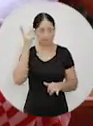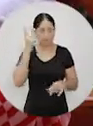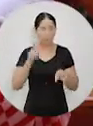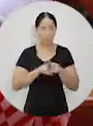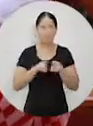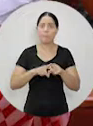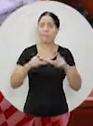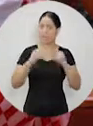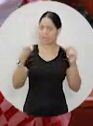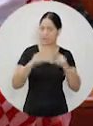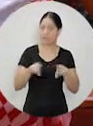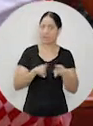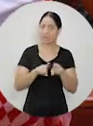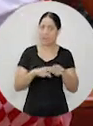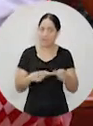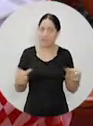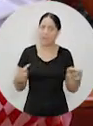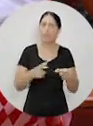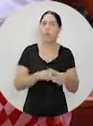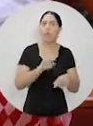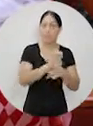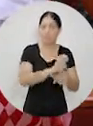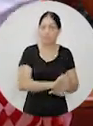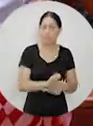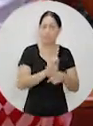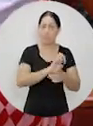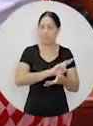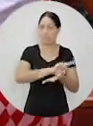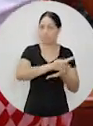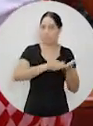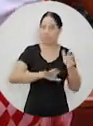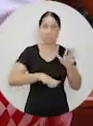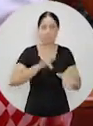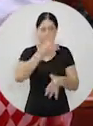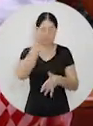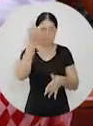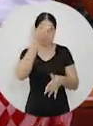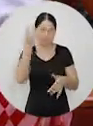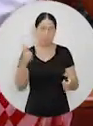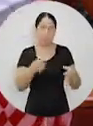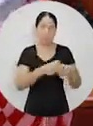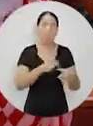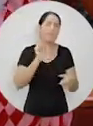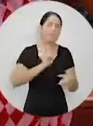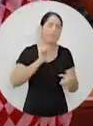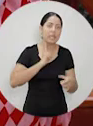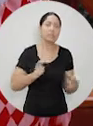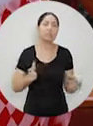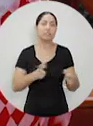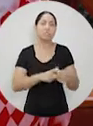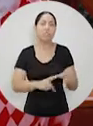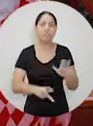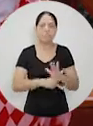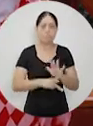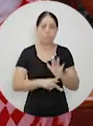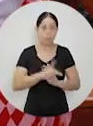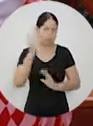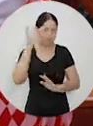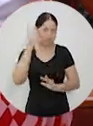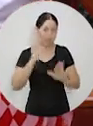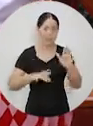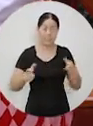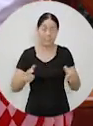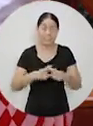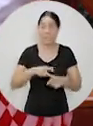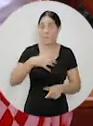Paulo, de Brasília e também do interior do estado. Talvez aquele que mora numa cidade do interior de Minas, do interior de São Paulo, até